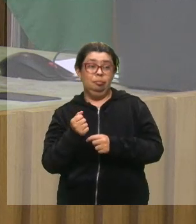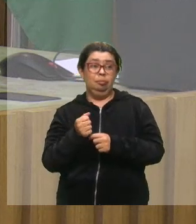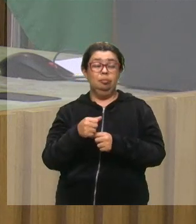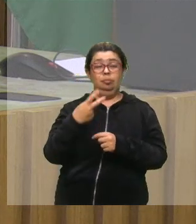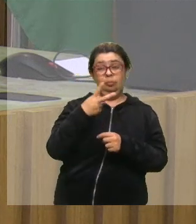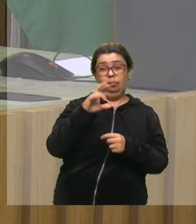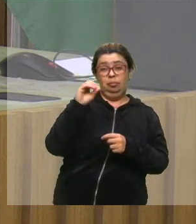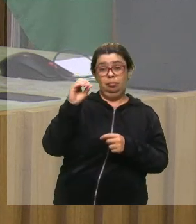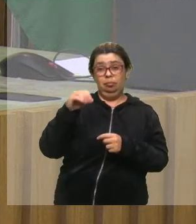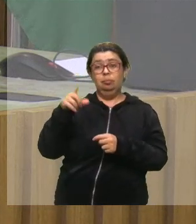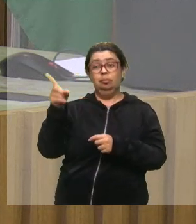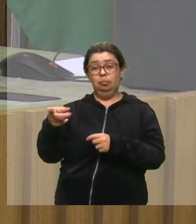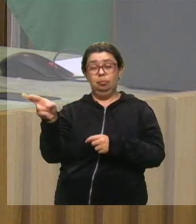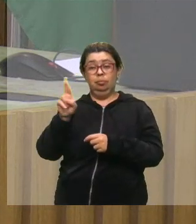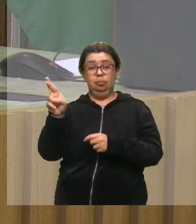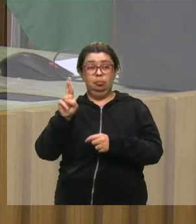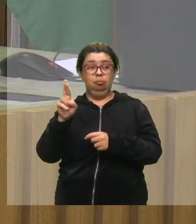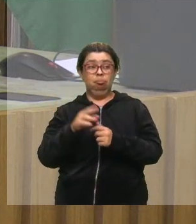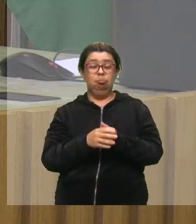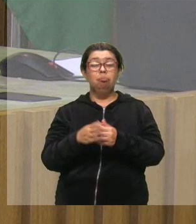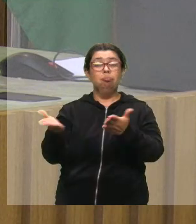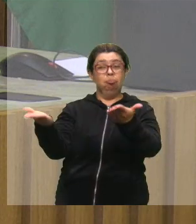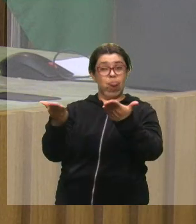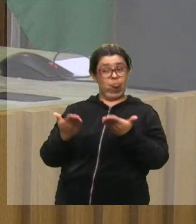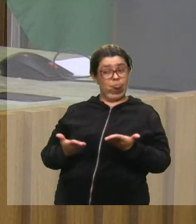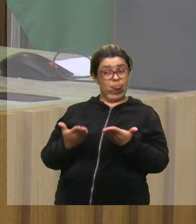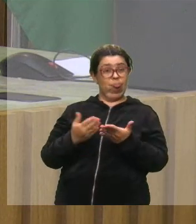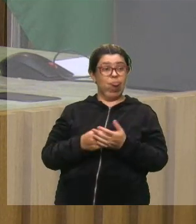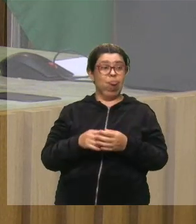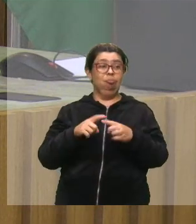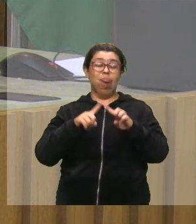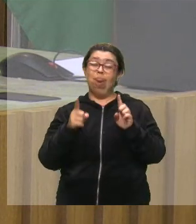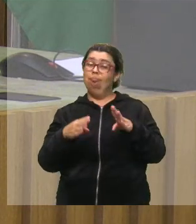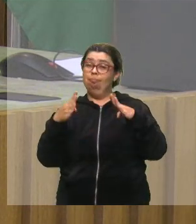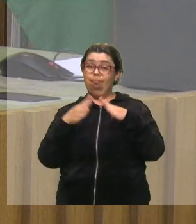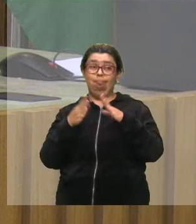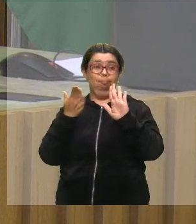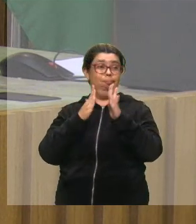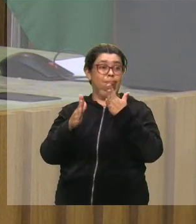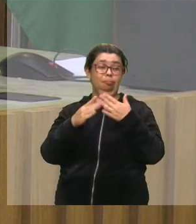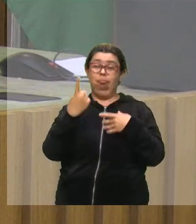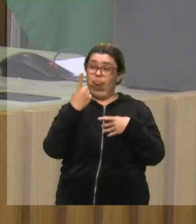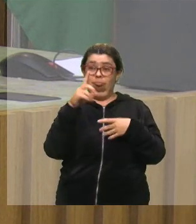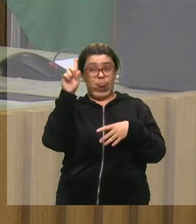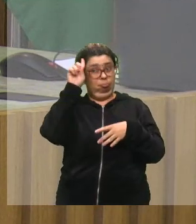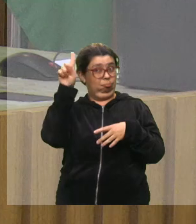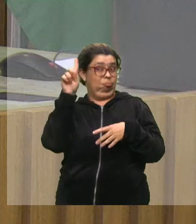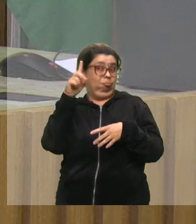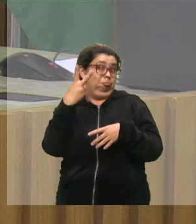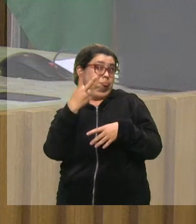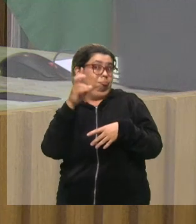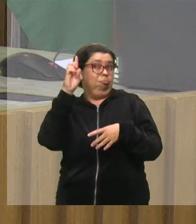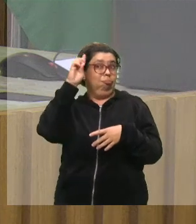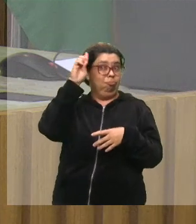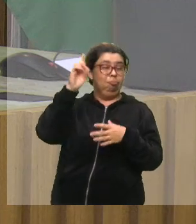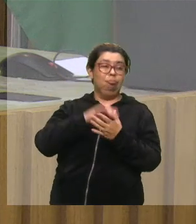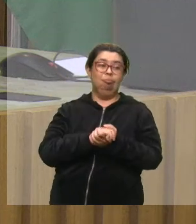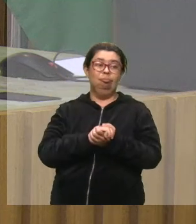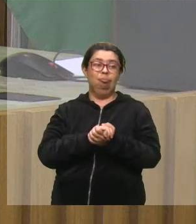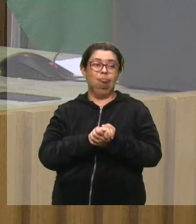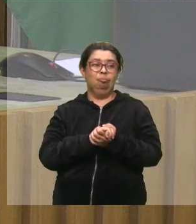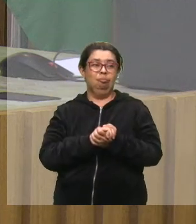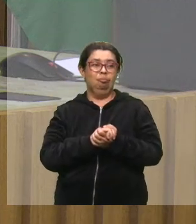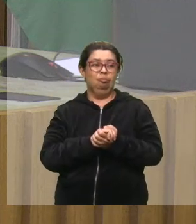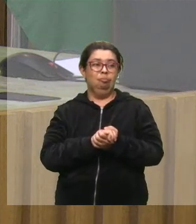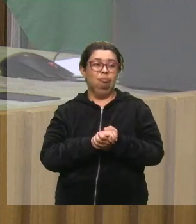mil para acolhimento. Mas o acolhimento na casa de passagem é só 1 dia, 2 dias. E não tem como